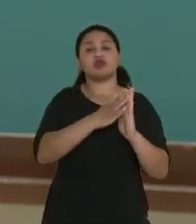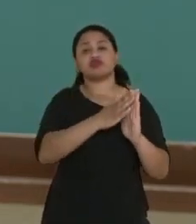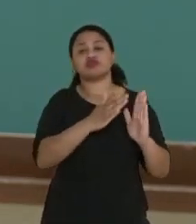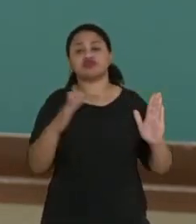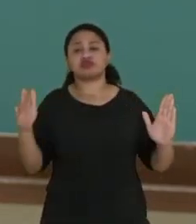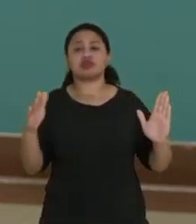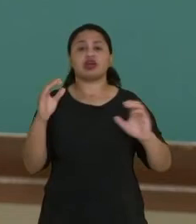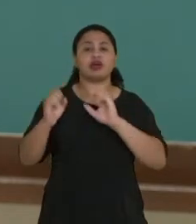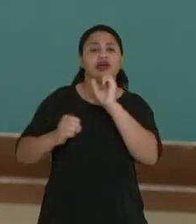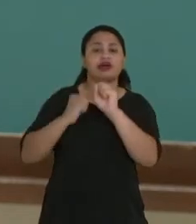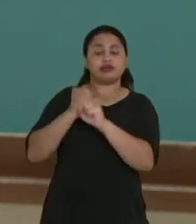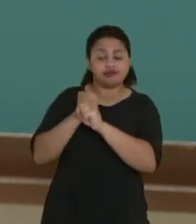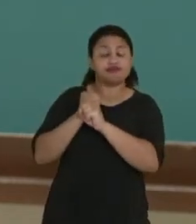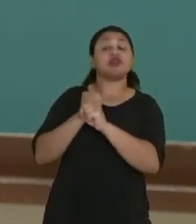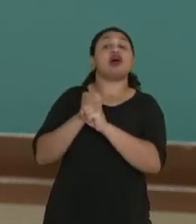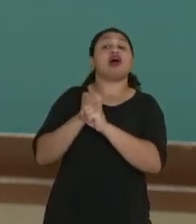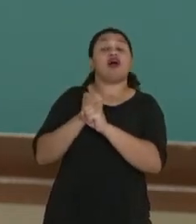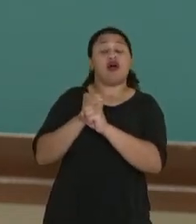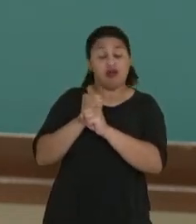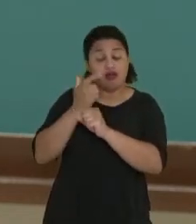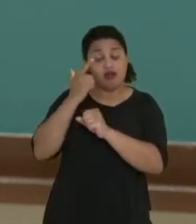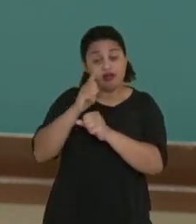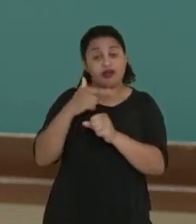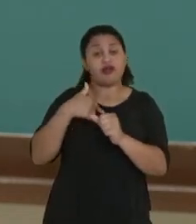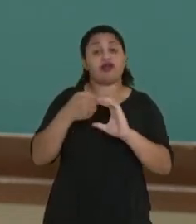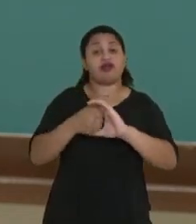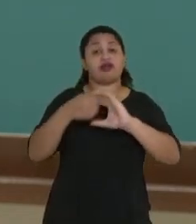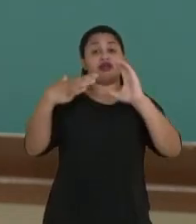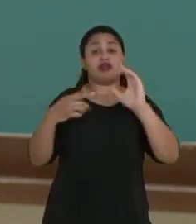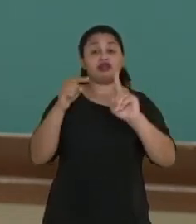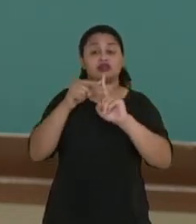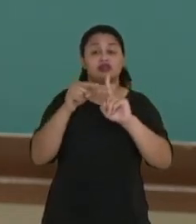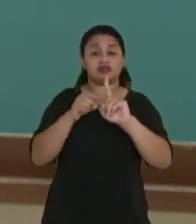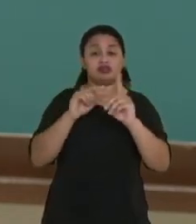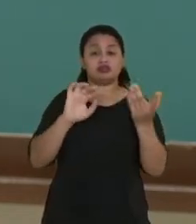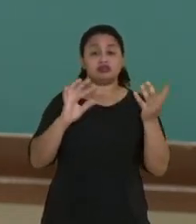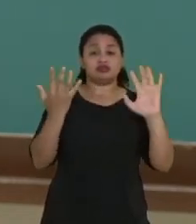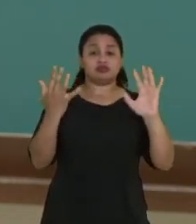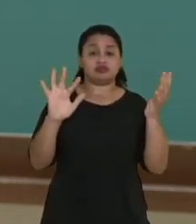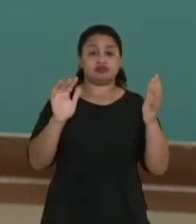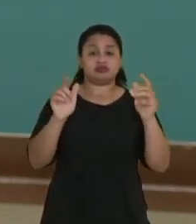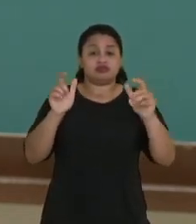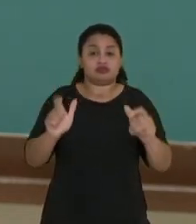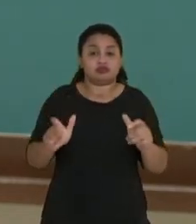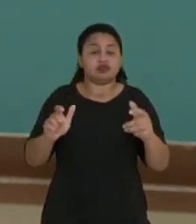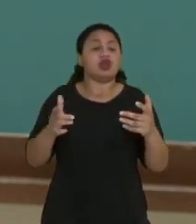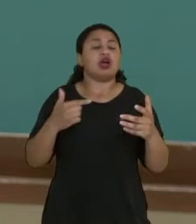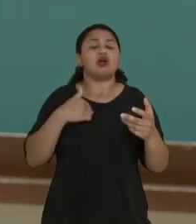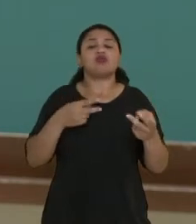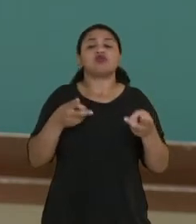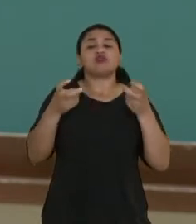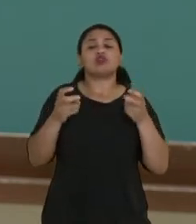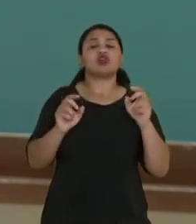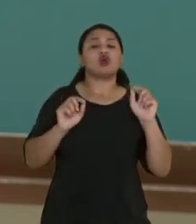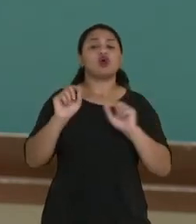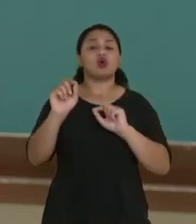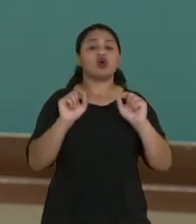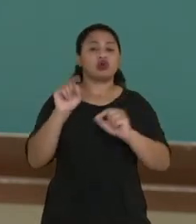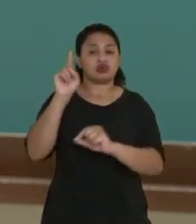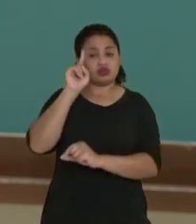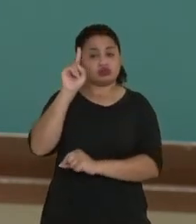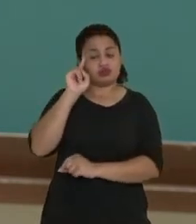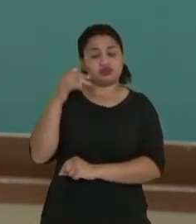muitos anos e aí sim eu vou caracterizar um tipo climático daquele local. O que eu observo no dia a dia, se